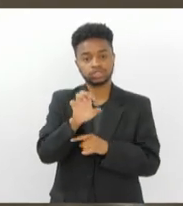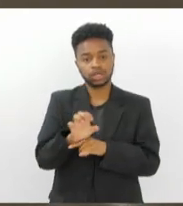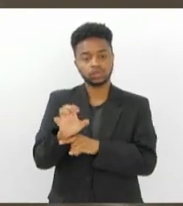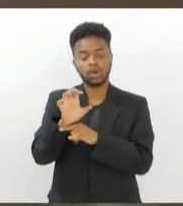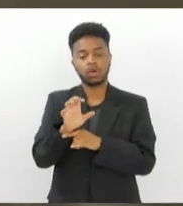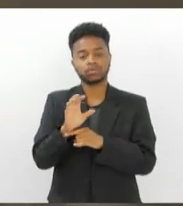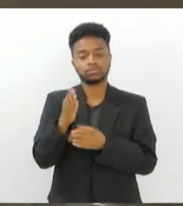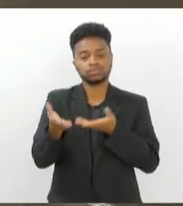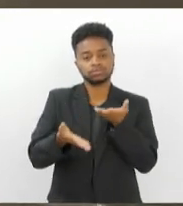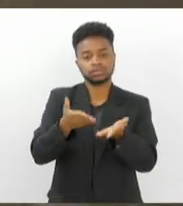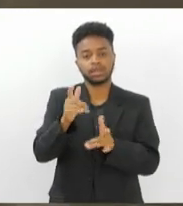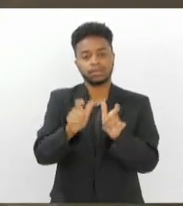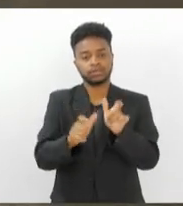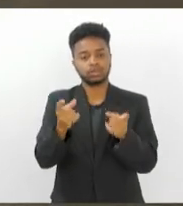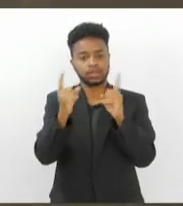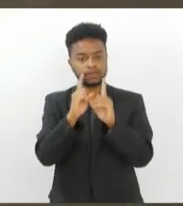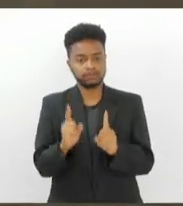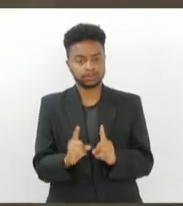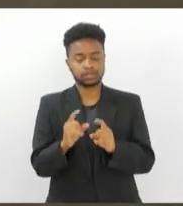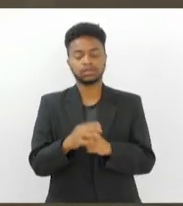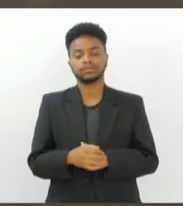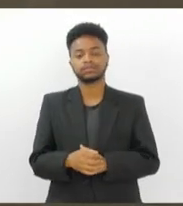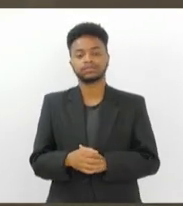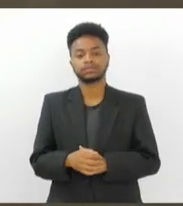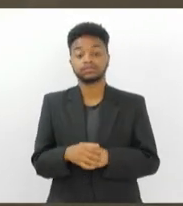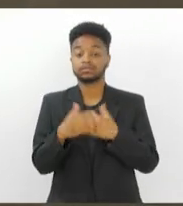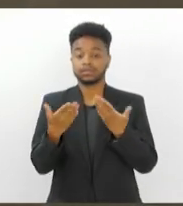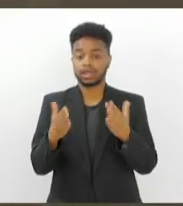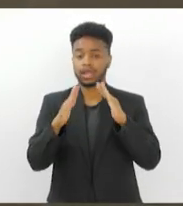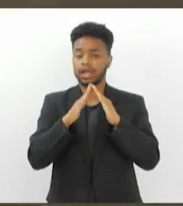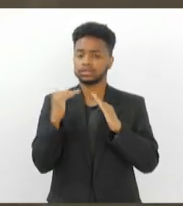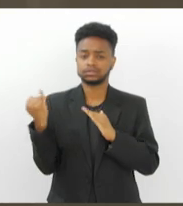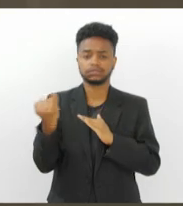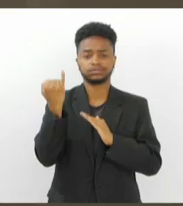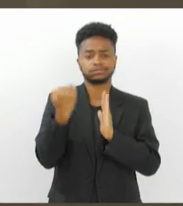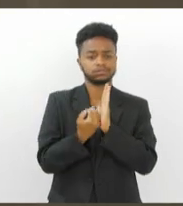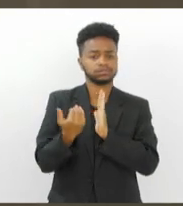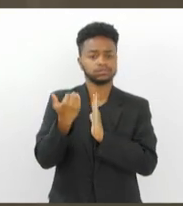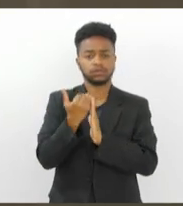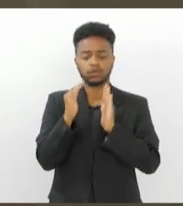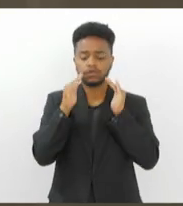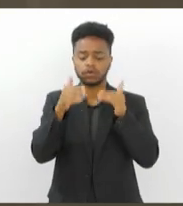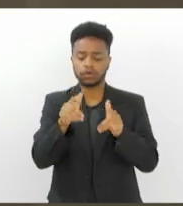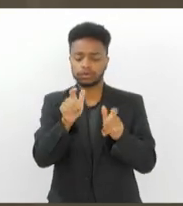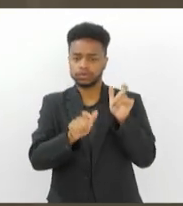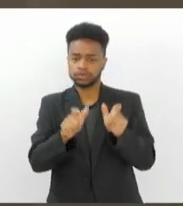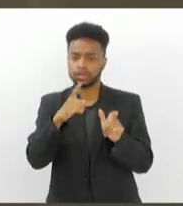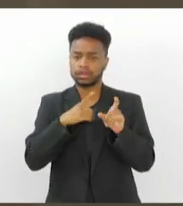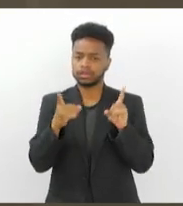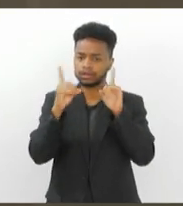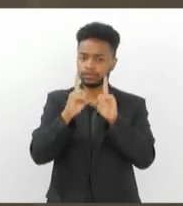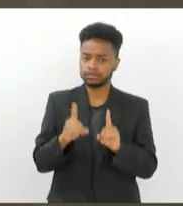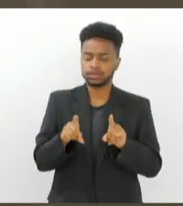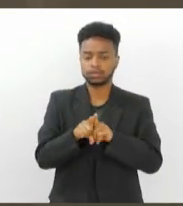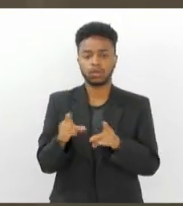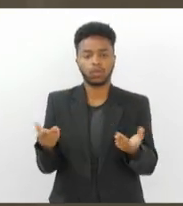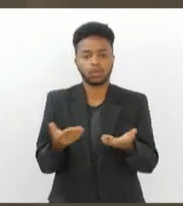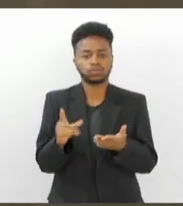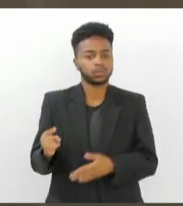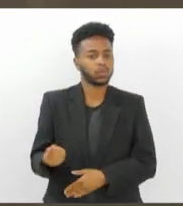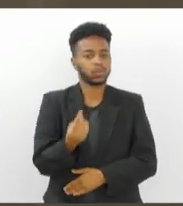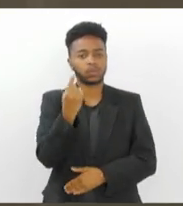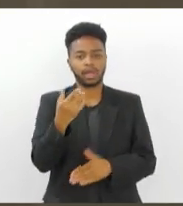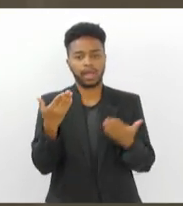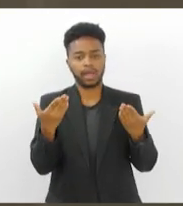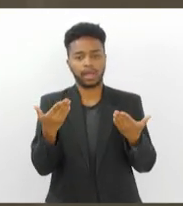deficiente é uma uma casa que tem uma importância muito grande para pessoas com deficiência é a única hoje do estado do Rio de Janeiro tava